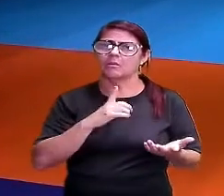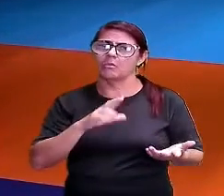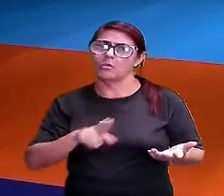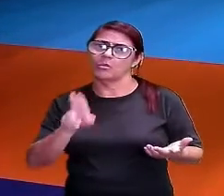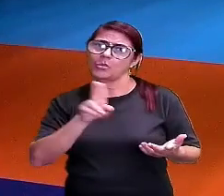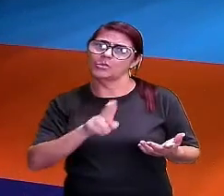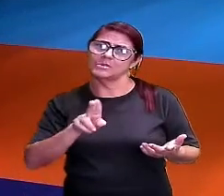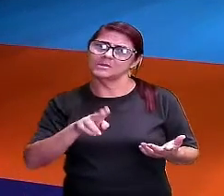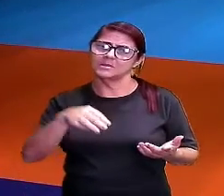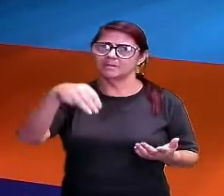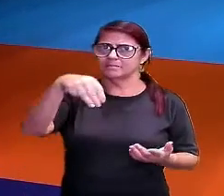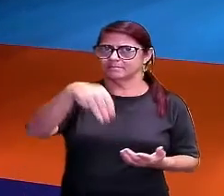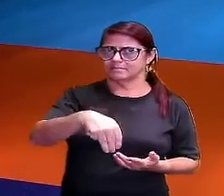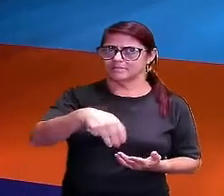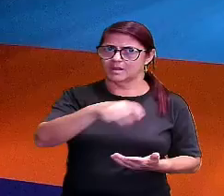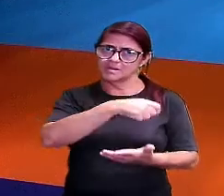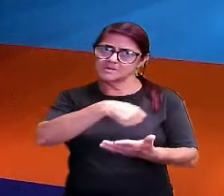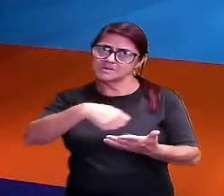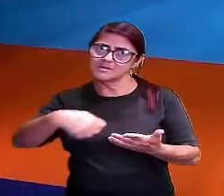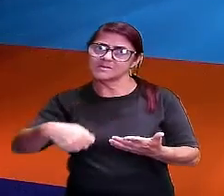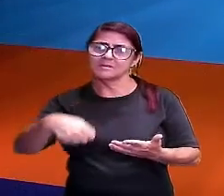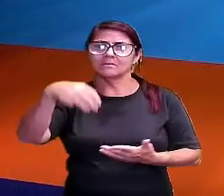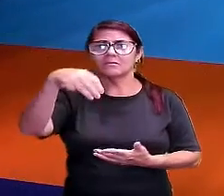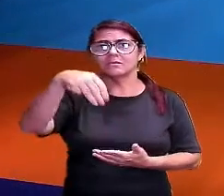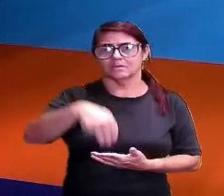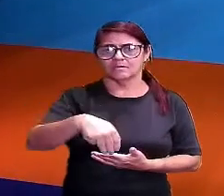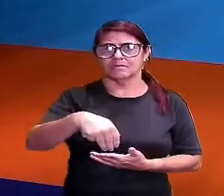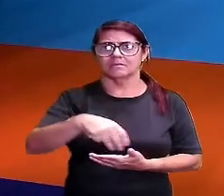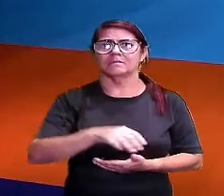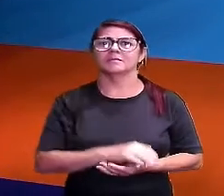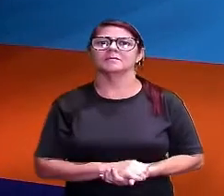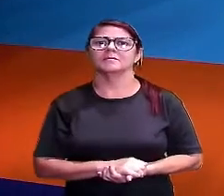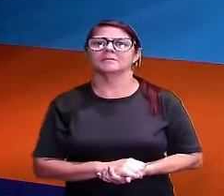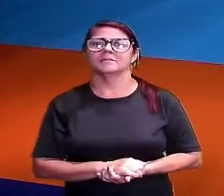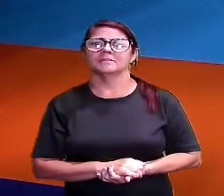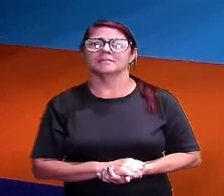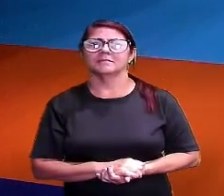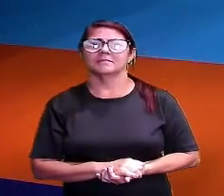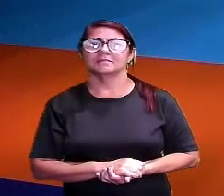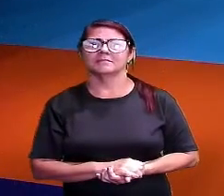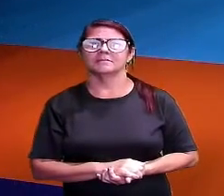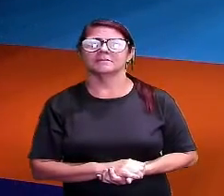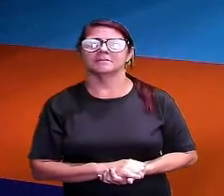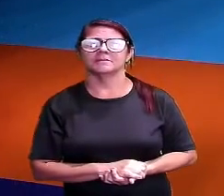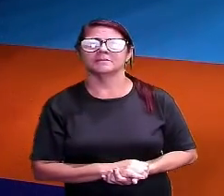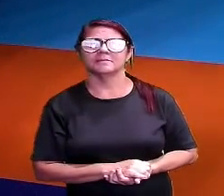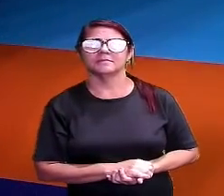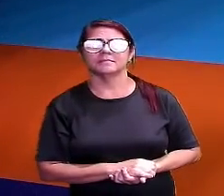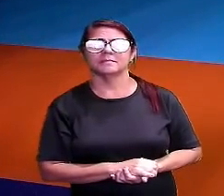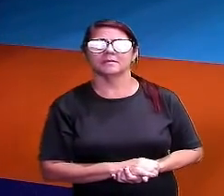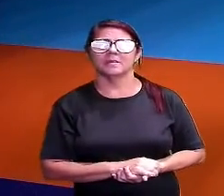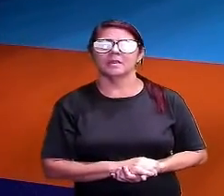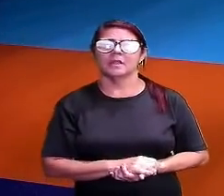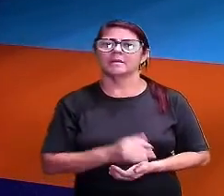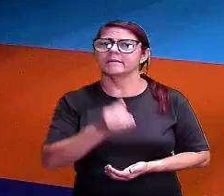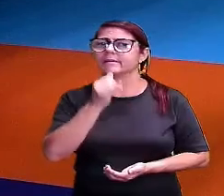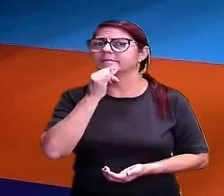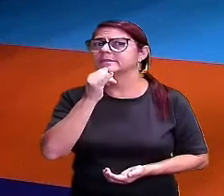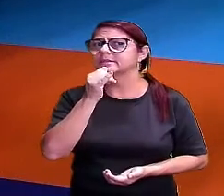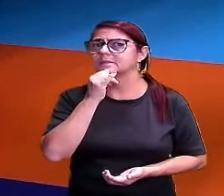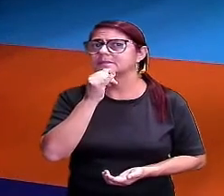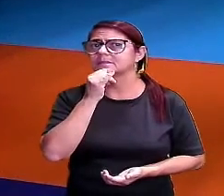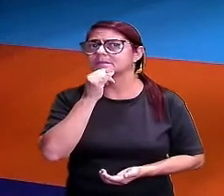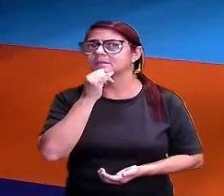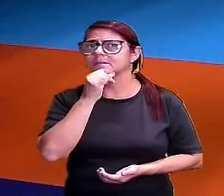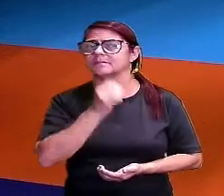uso M, né? Aquele de 3 perninhas, tá bom? Vejamos aqui alguns exemplos do uso